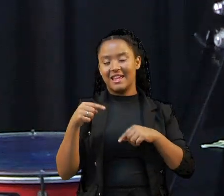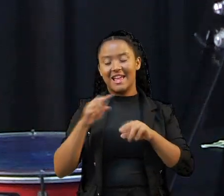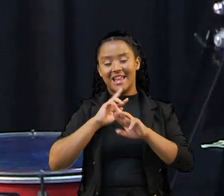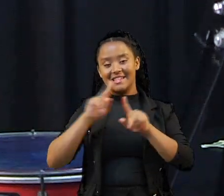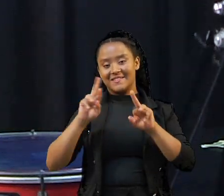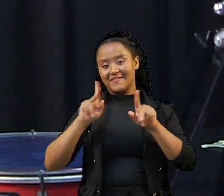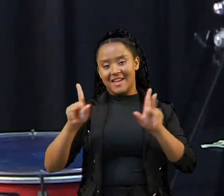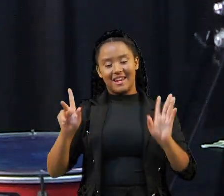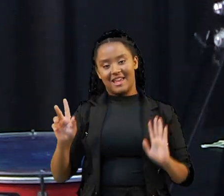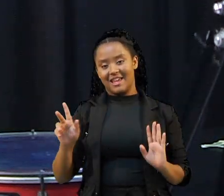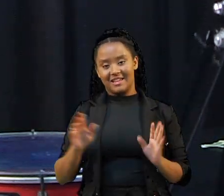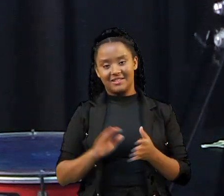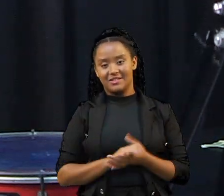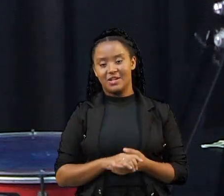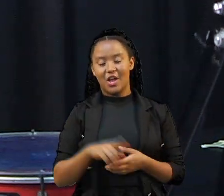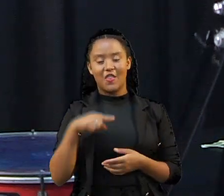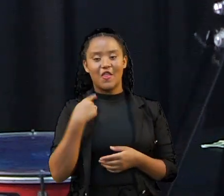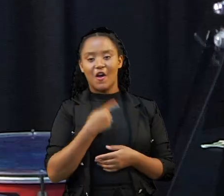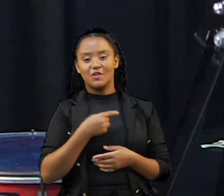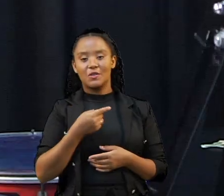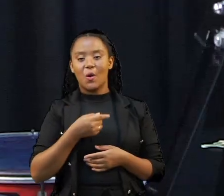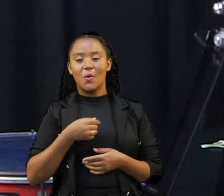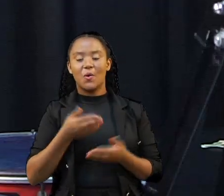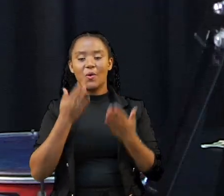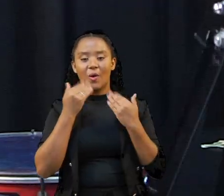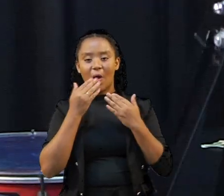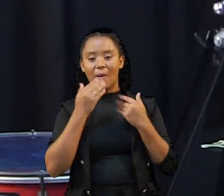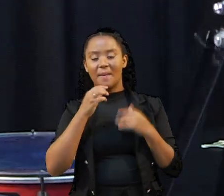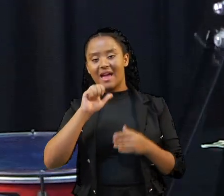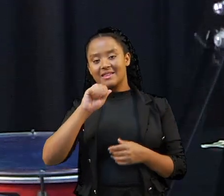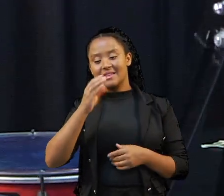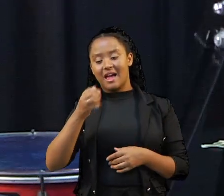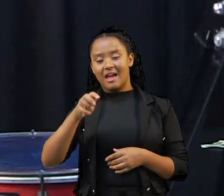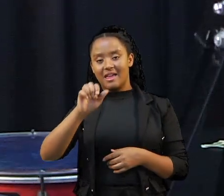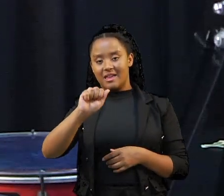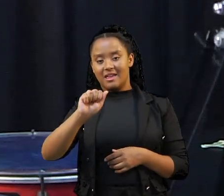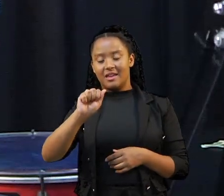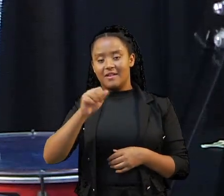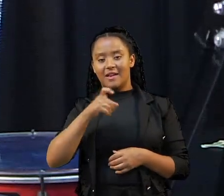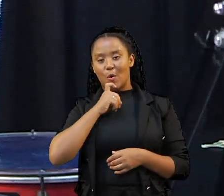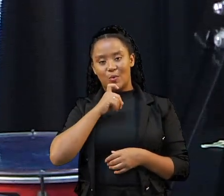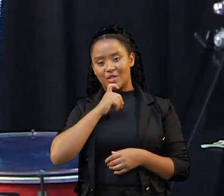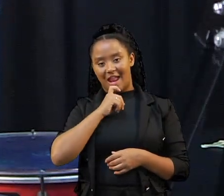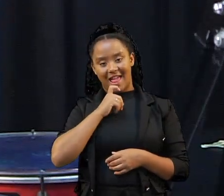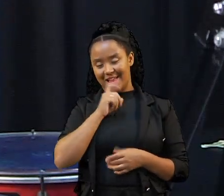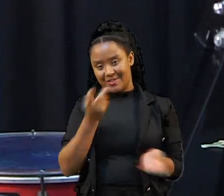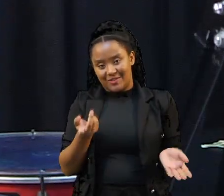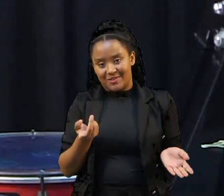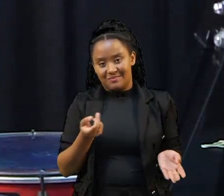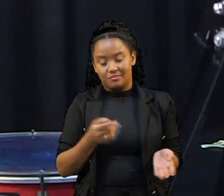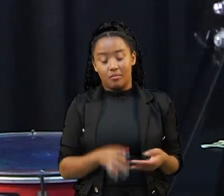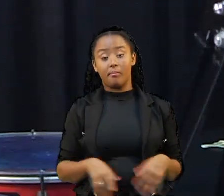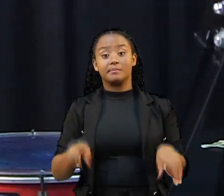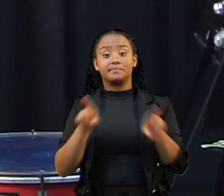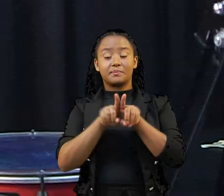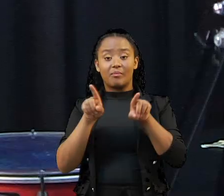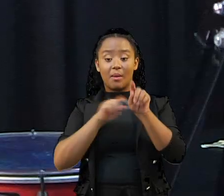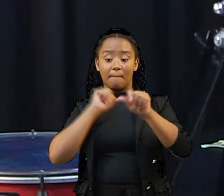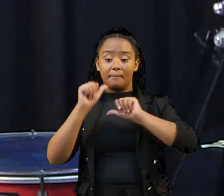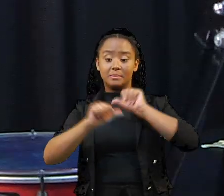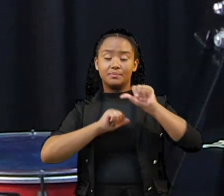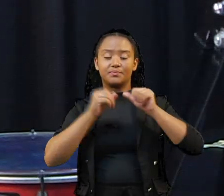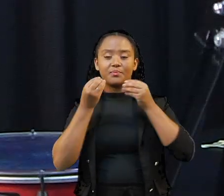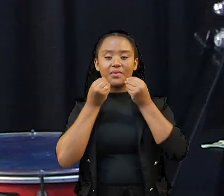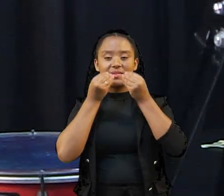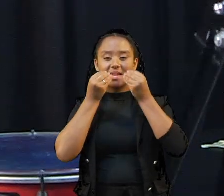coisas, como o guaraná, é congelado, a gente não toma açaí congelado. E aí a diferença é também o